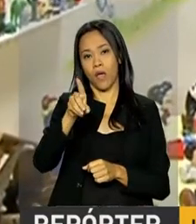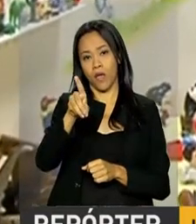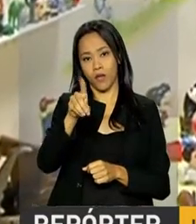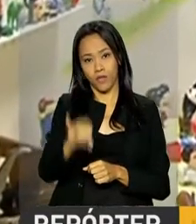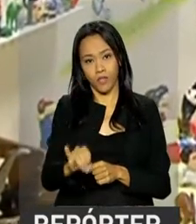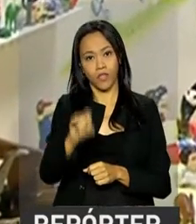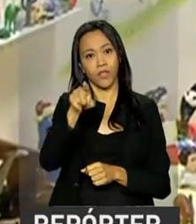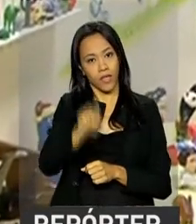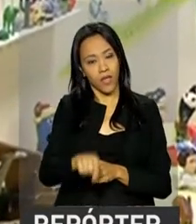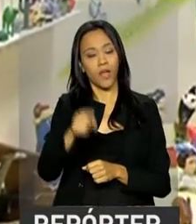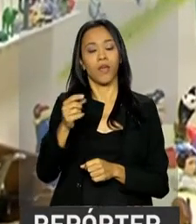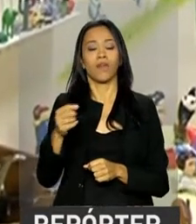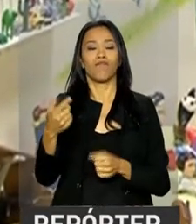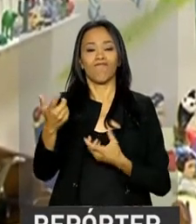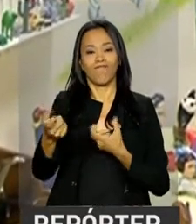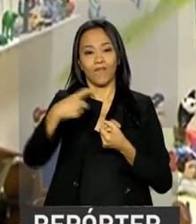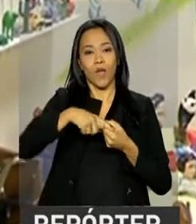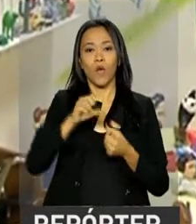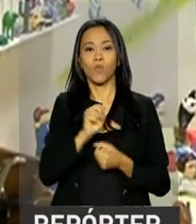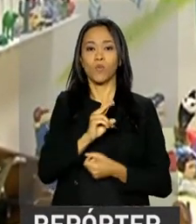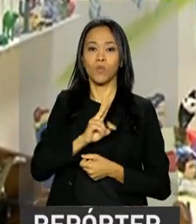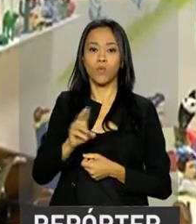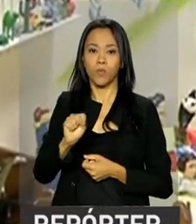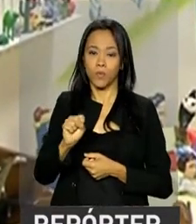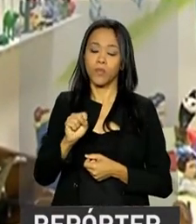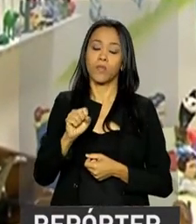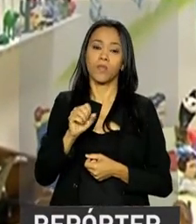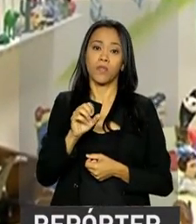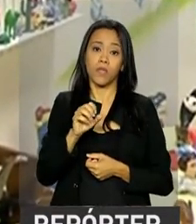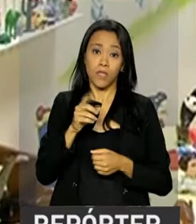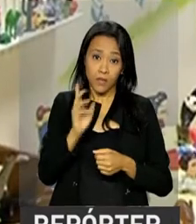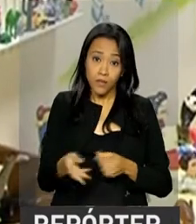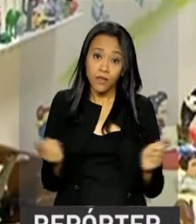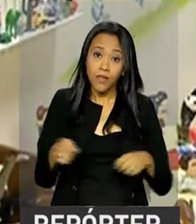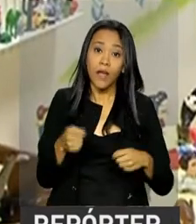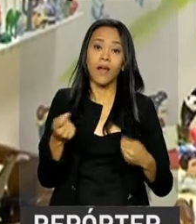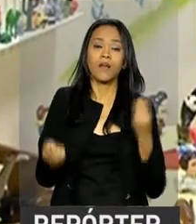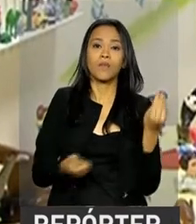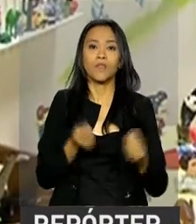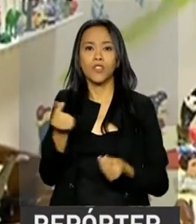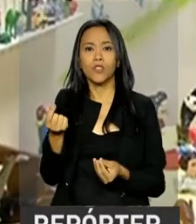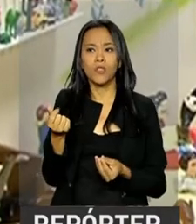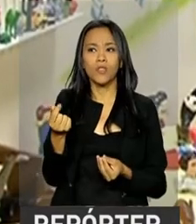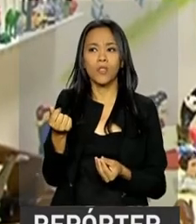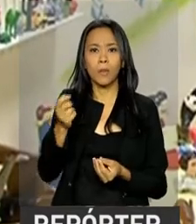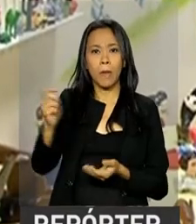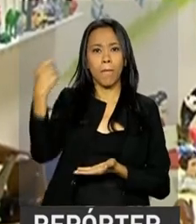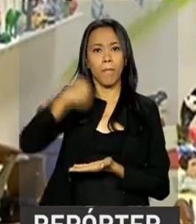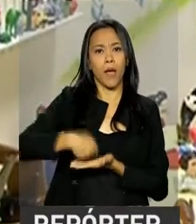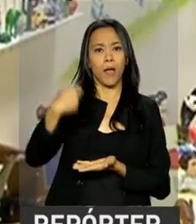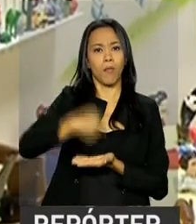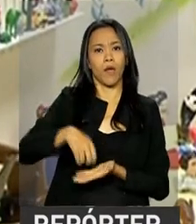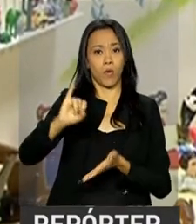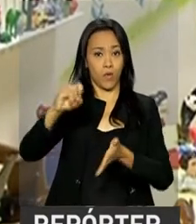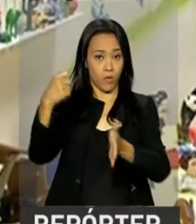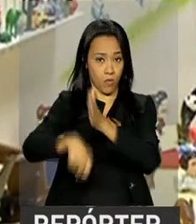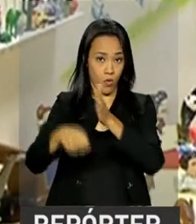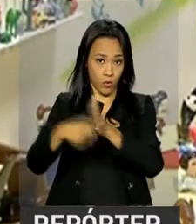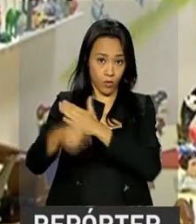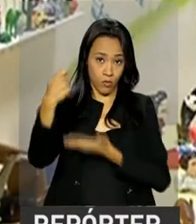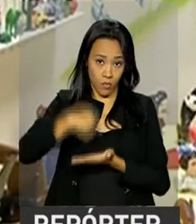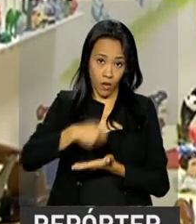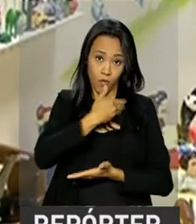Institucional do SUS, que dá às instituições a possibilidade de investir o valor de impostos que devem ser pagos ao governo federal